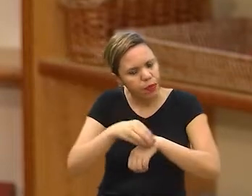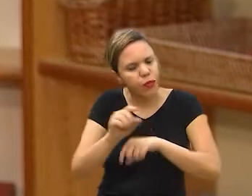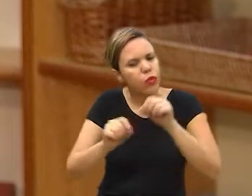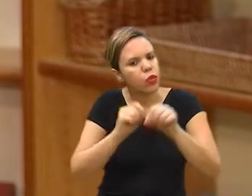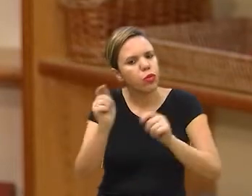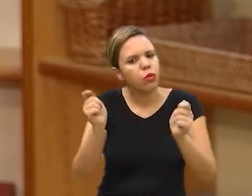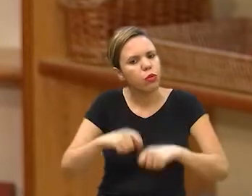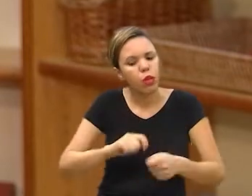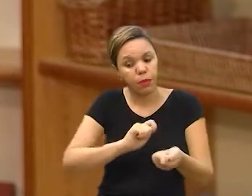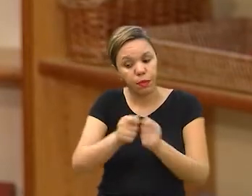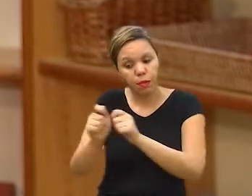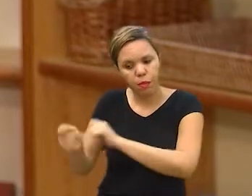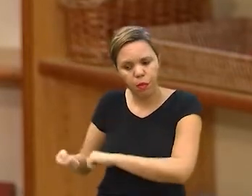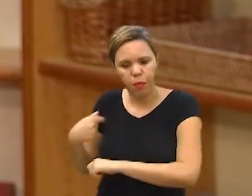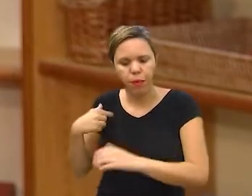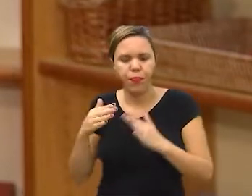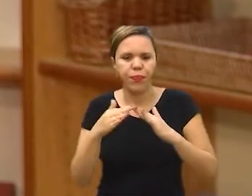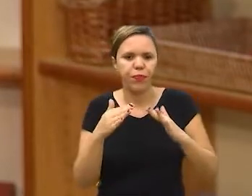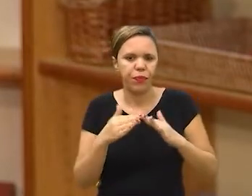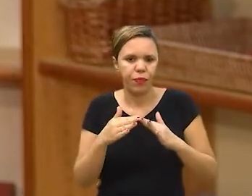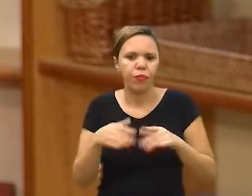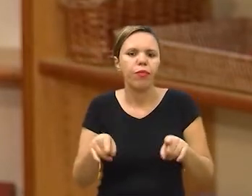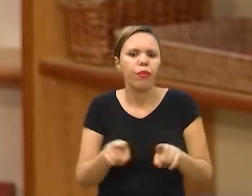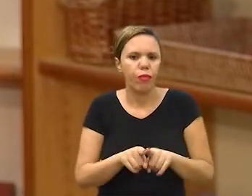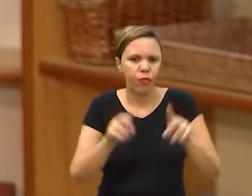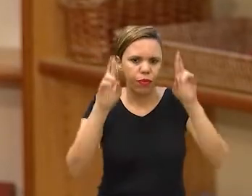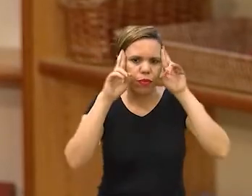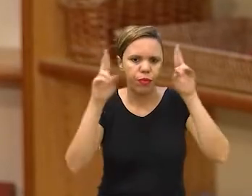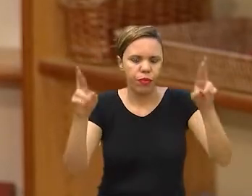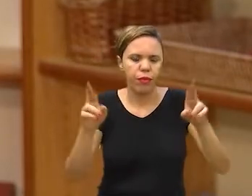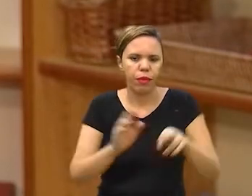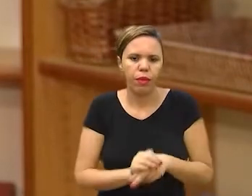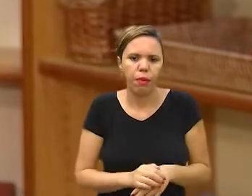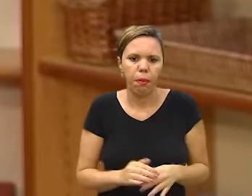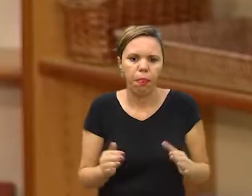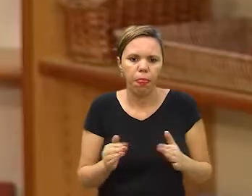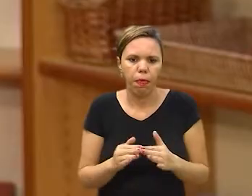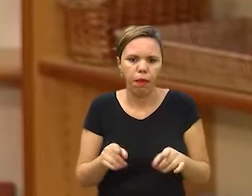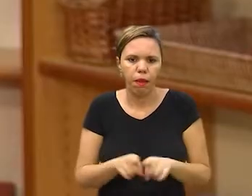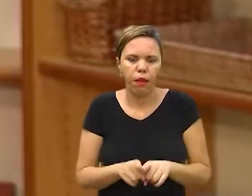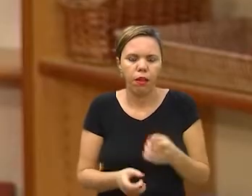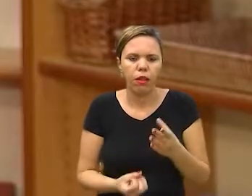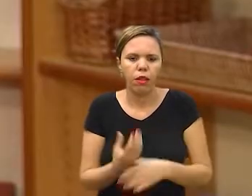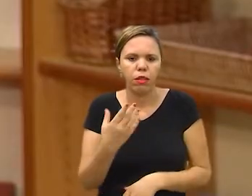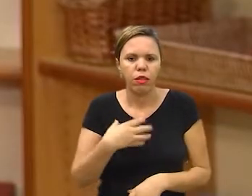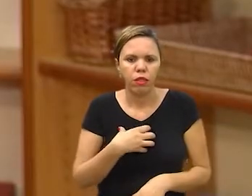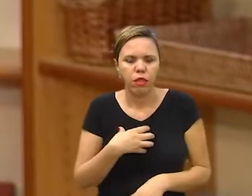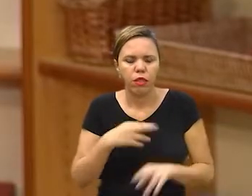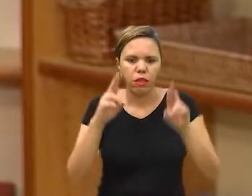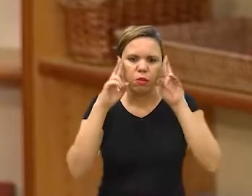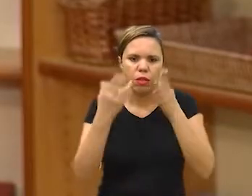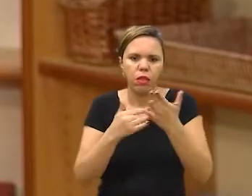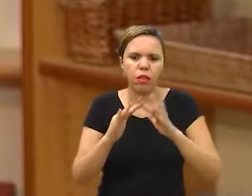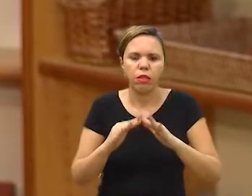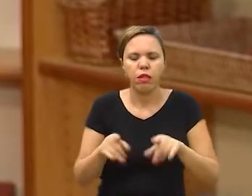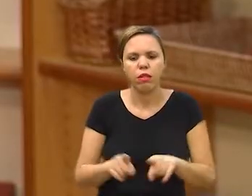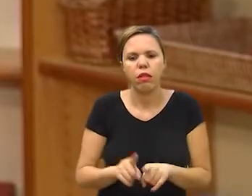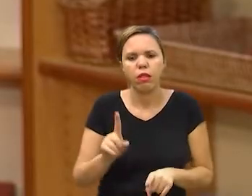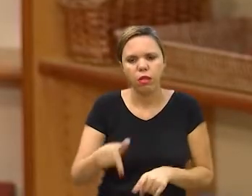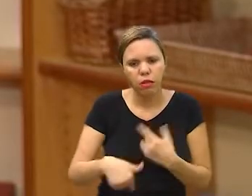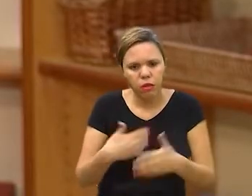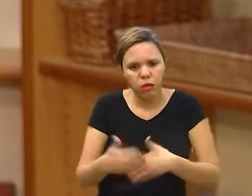é que posso adaptar na minha casa para também respeitar em casa da forma que ele é respeitado na escola, né? Então isso